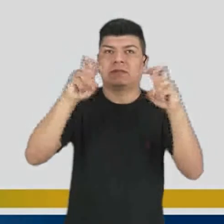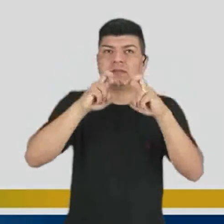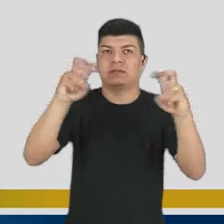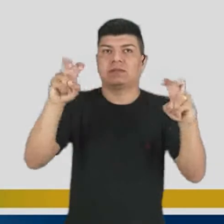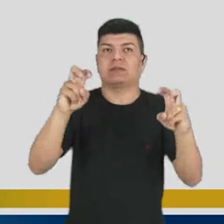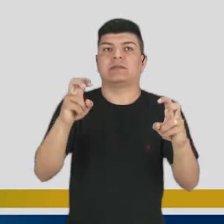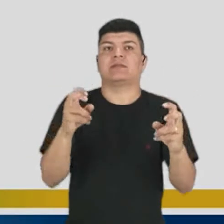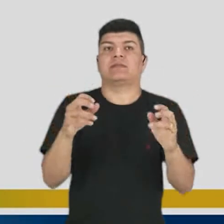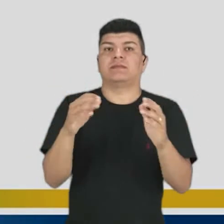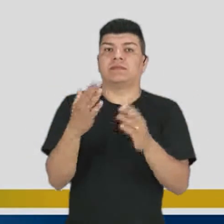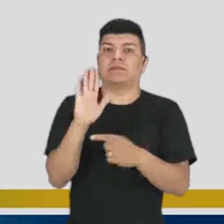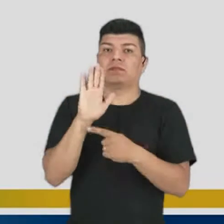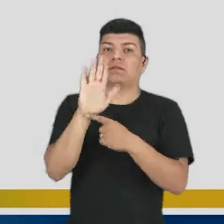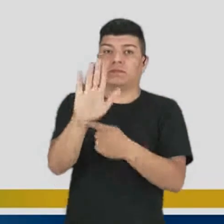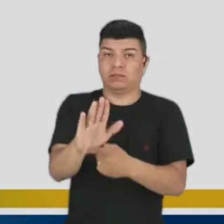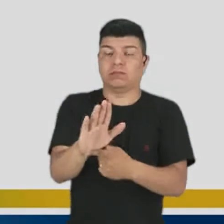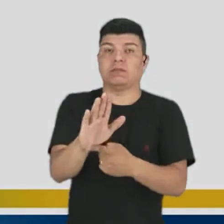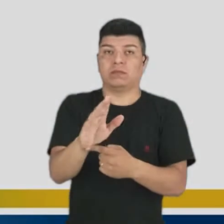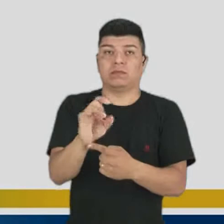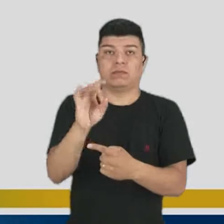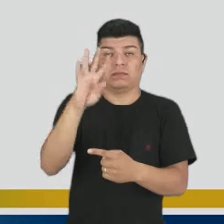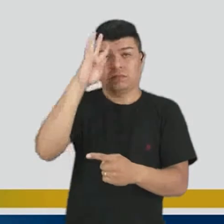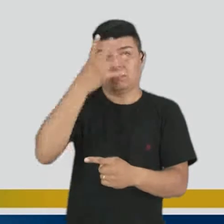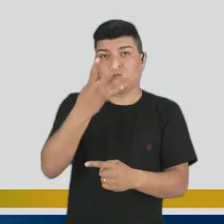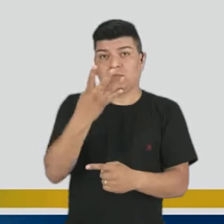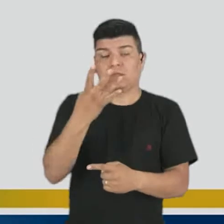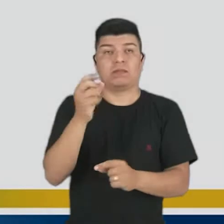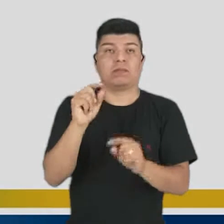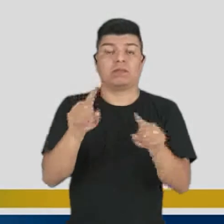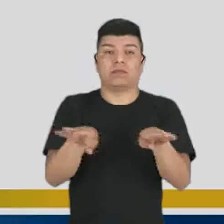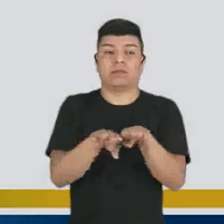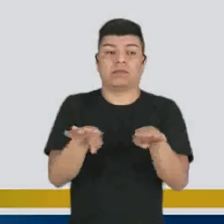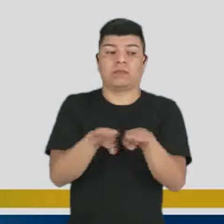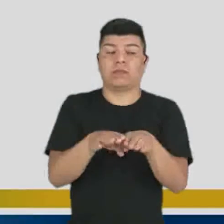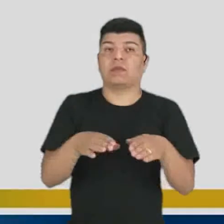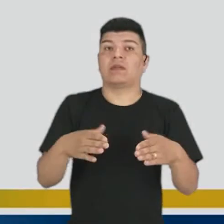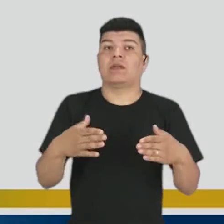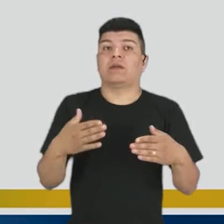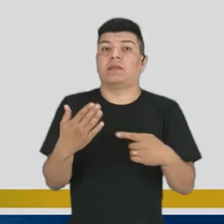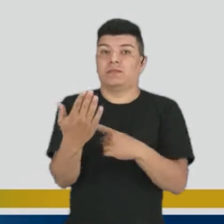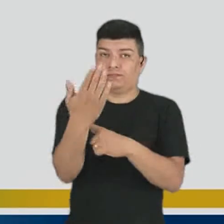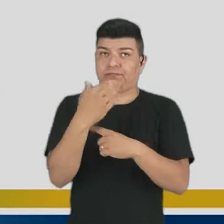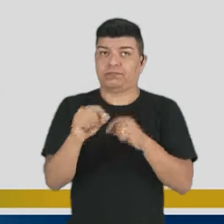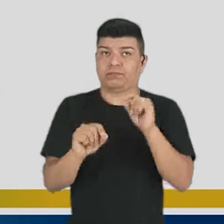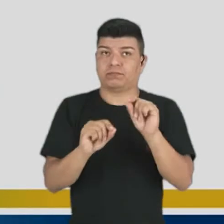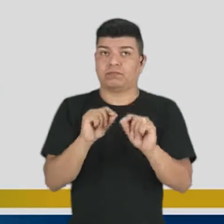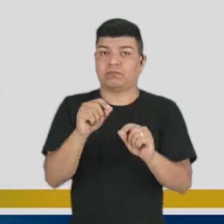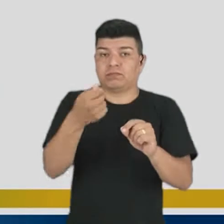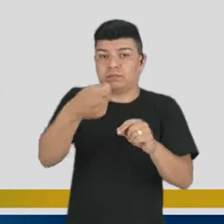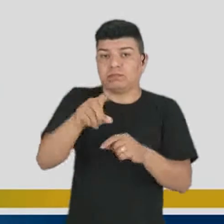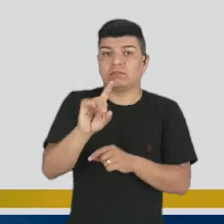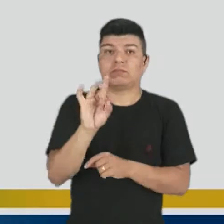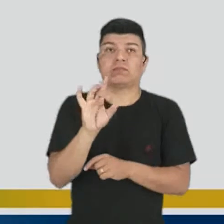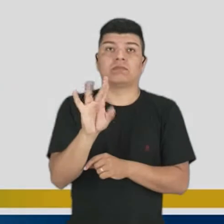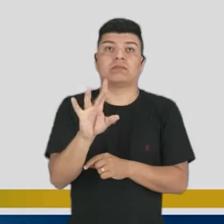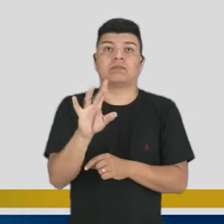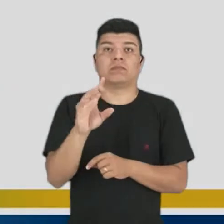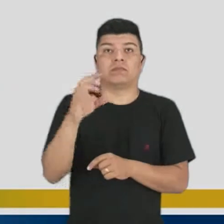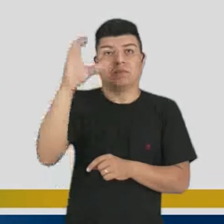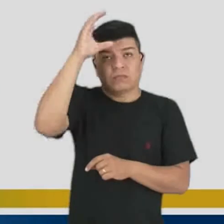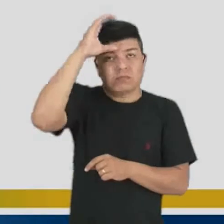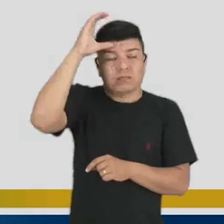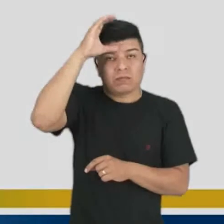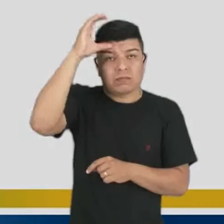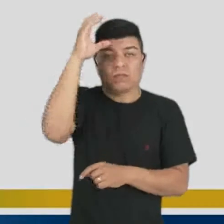dos quais clama por uma atitude não apenas compassiva, mas também proativa. Não basta que haja uma consciência